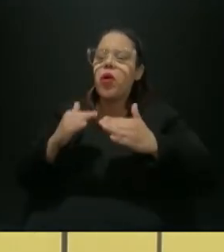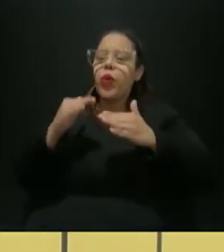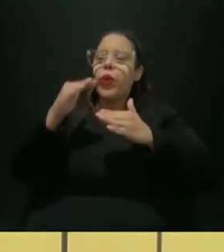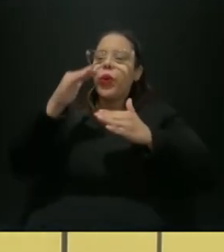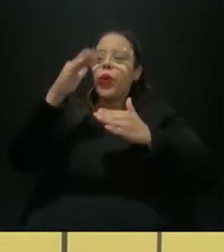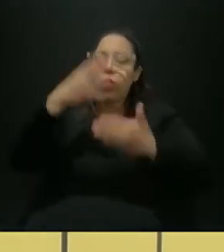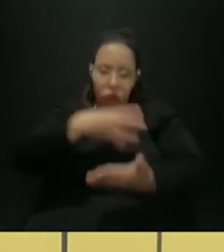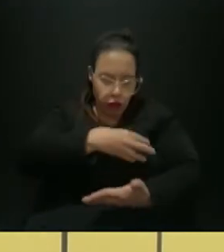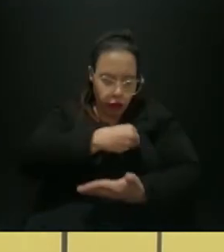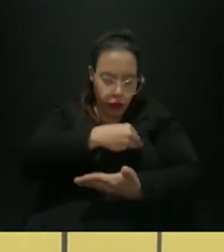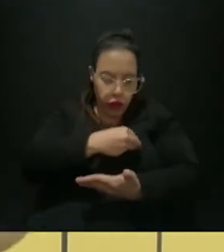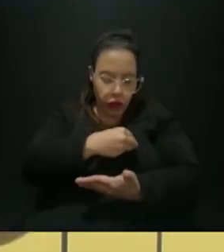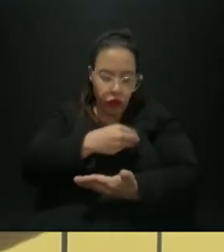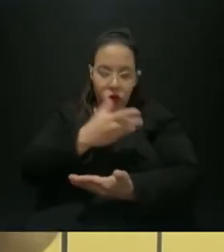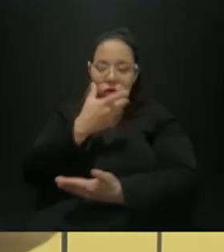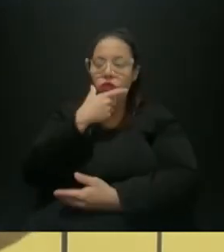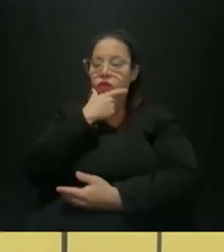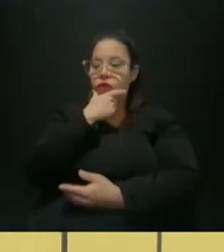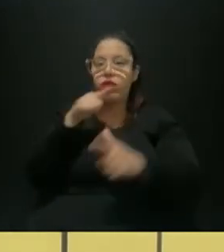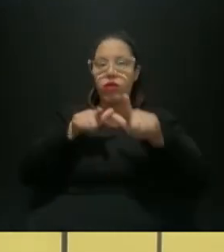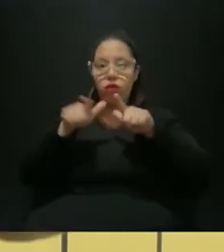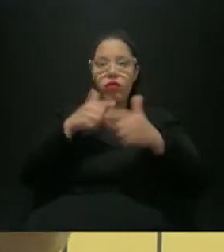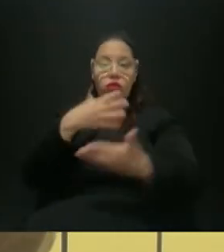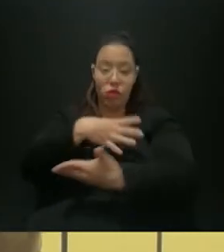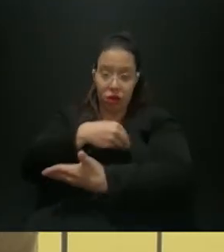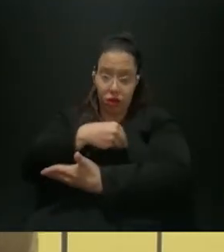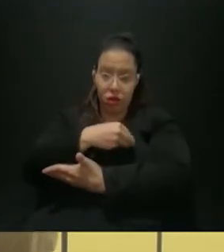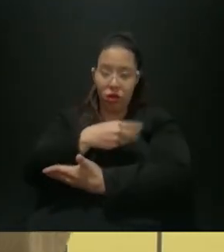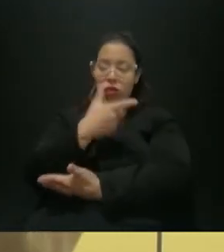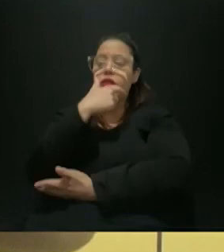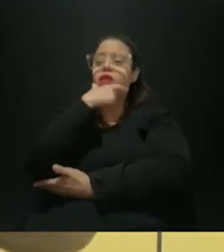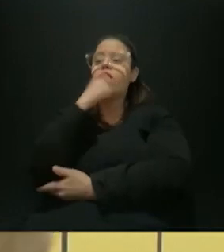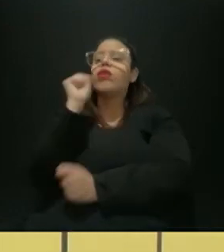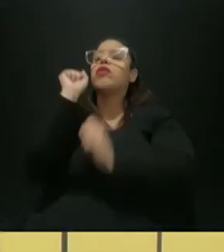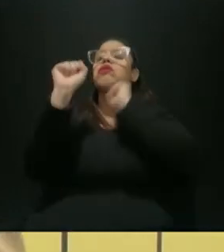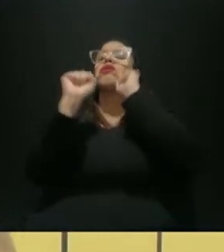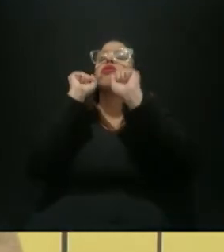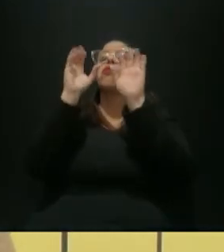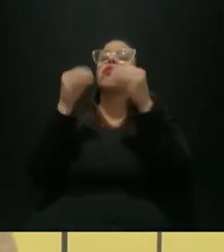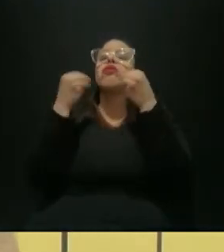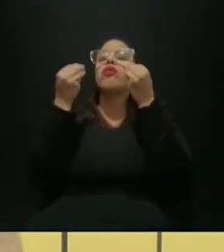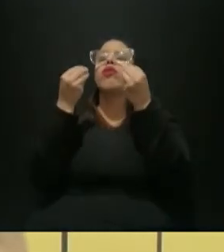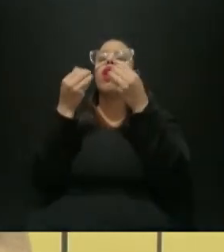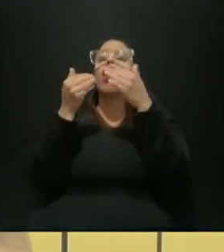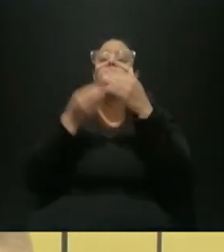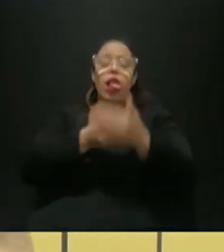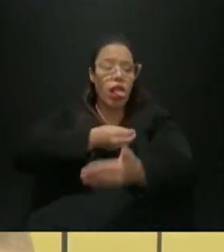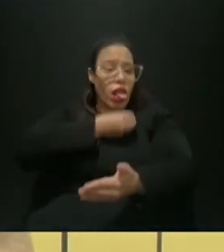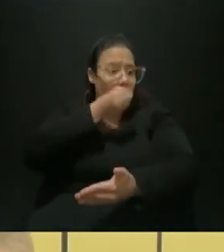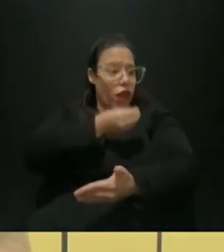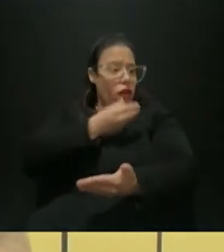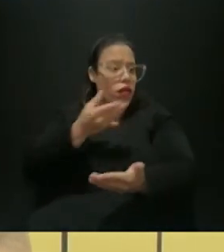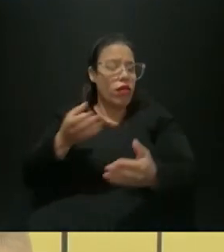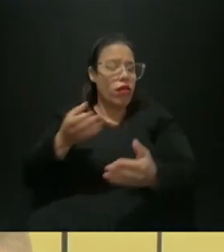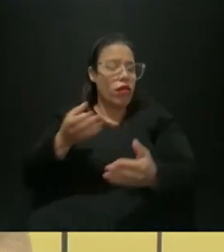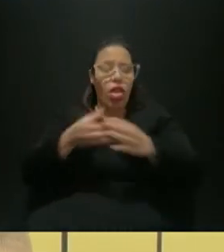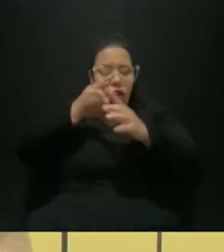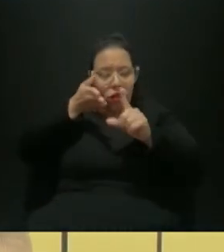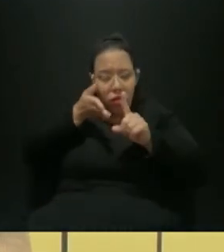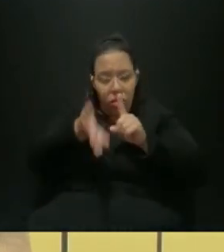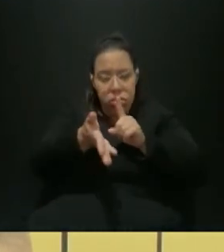muito com amamentação, todo mundo sabe disso, mas como é que essas crianças foram vivenciadas desde o seu nascimento? E